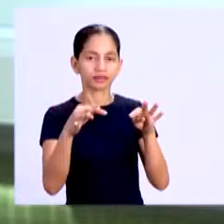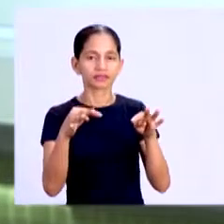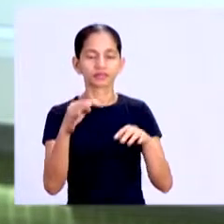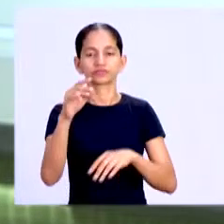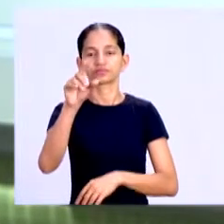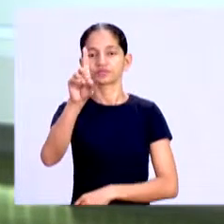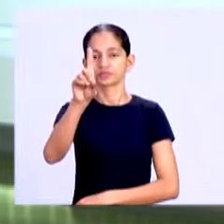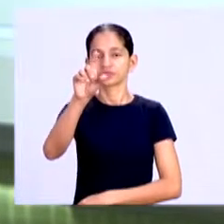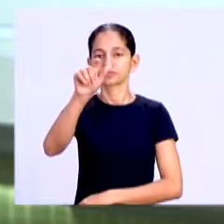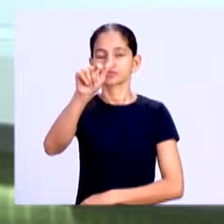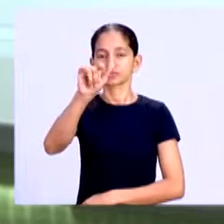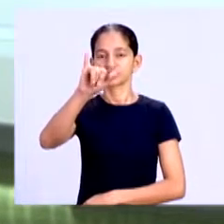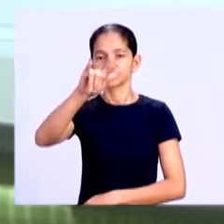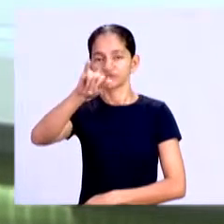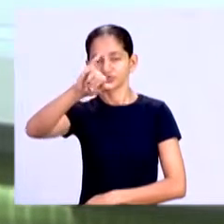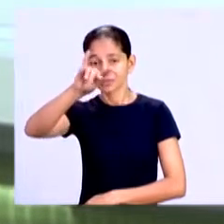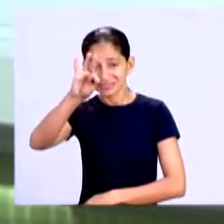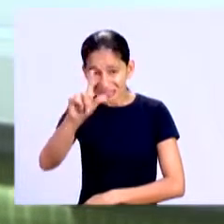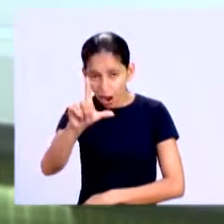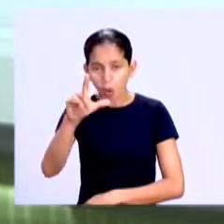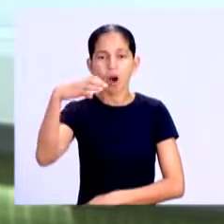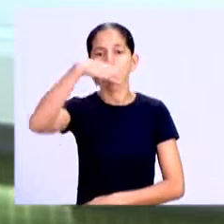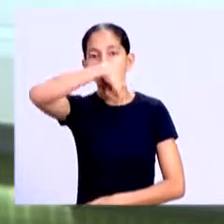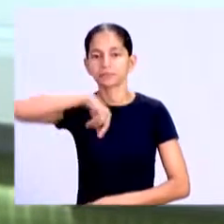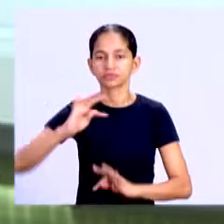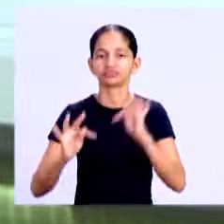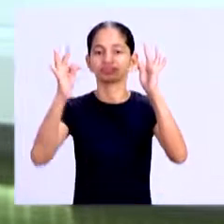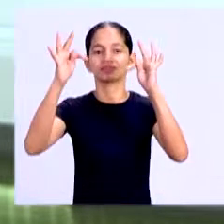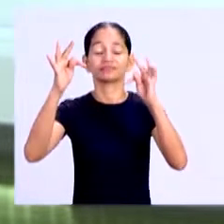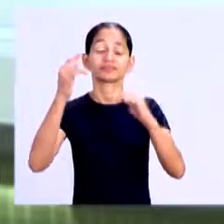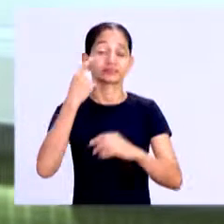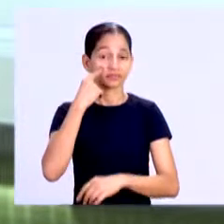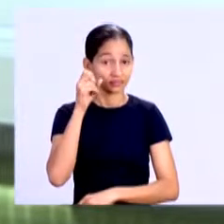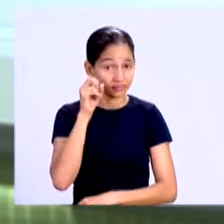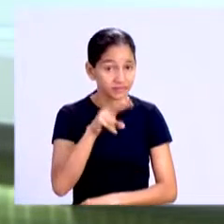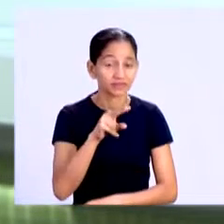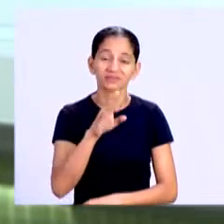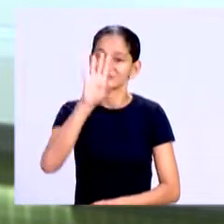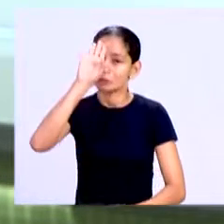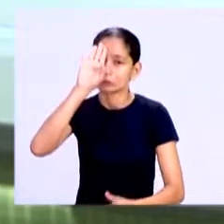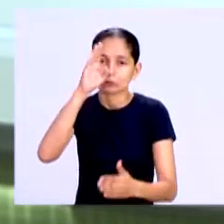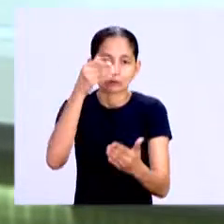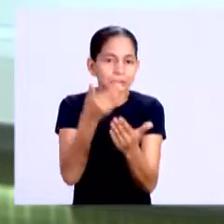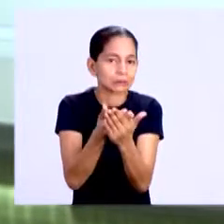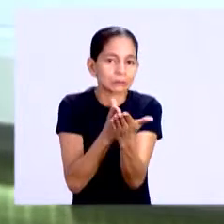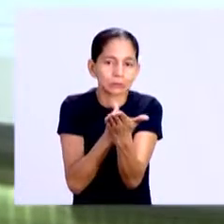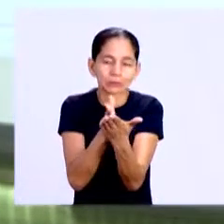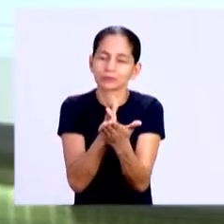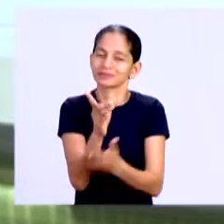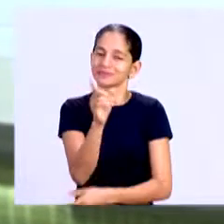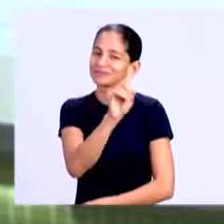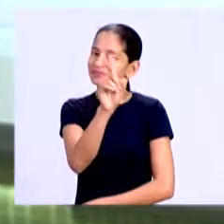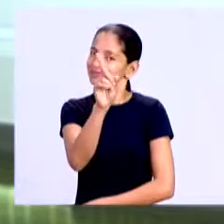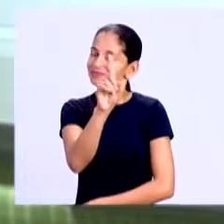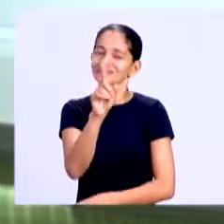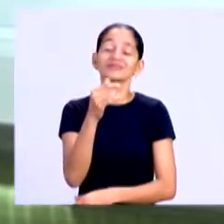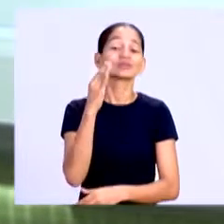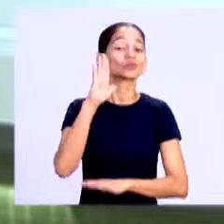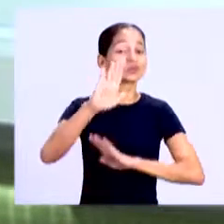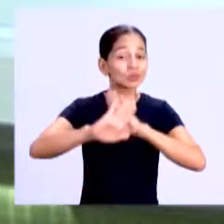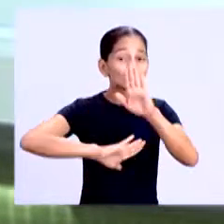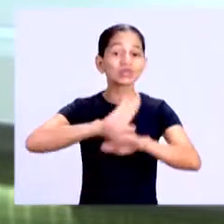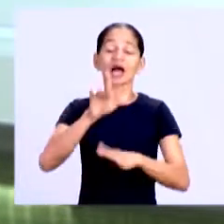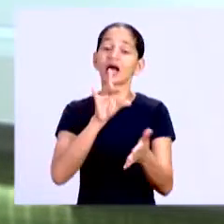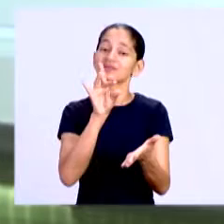digitais, que são aqueles comprados em farmácias, que eles não são fiéis. Quando eu falo que eles não são fiéis, é porque eles não